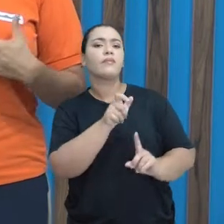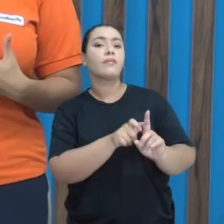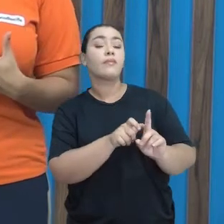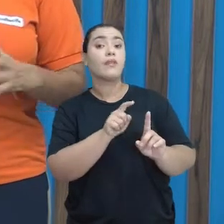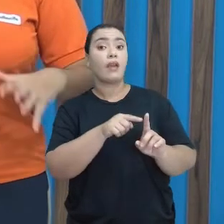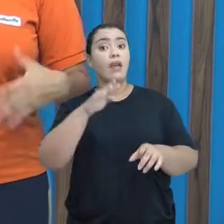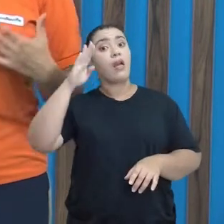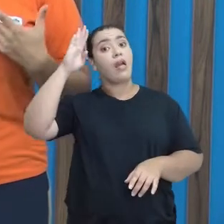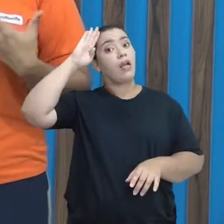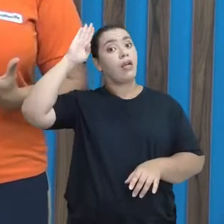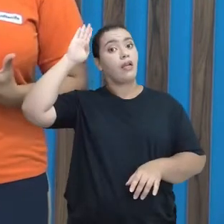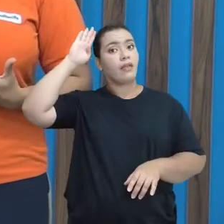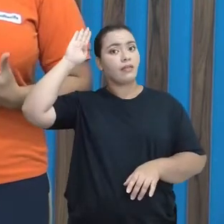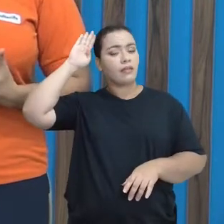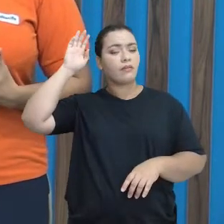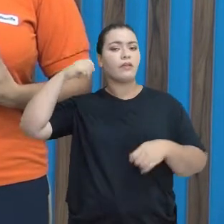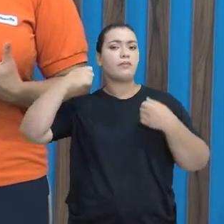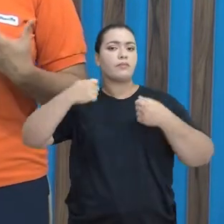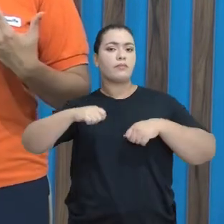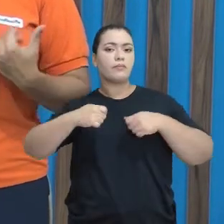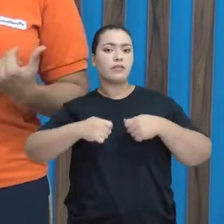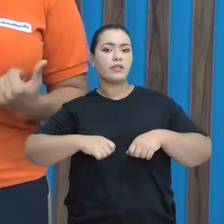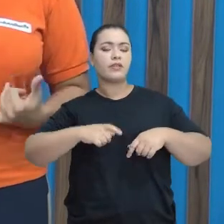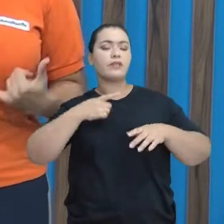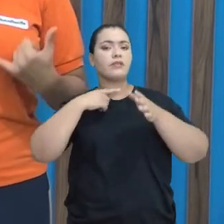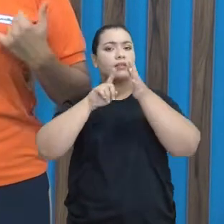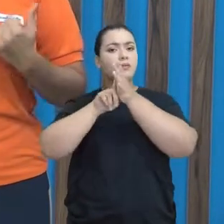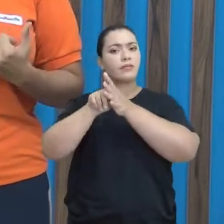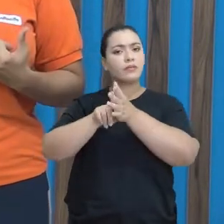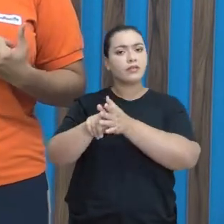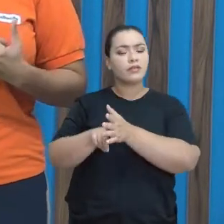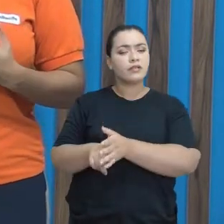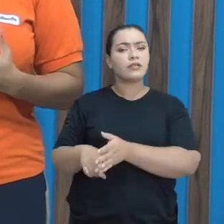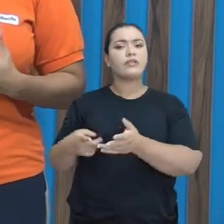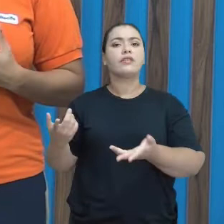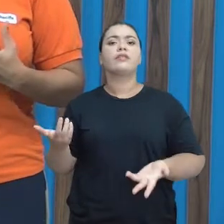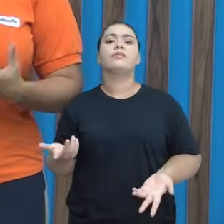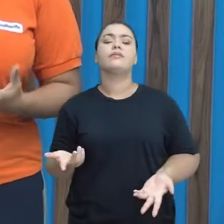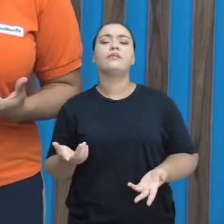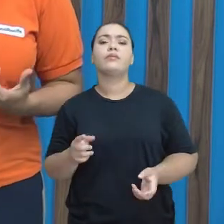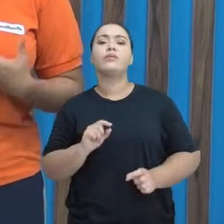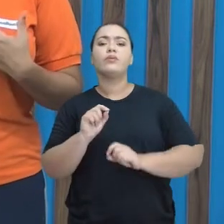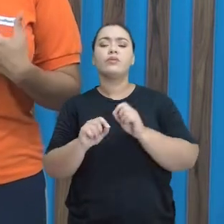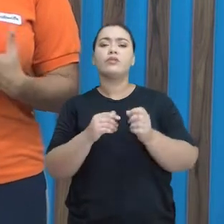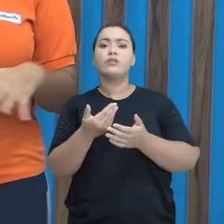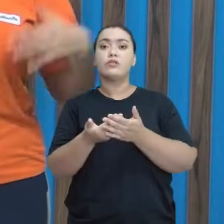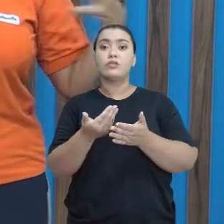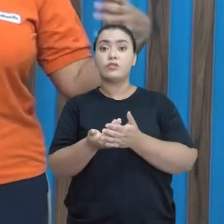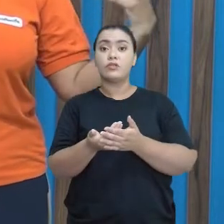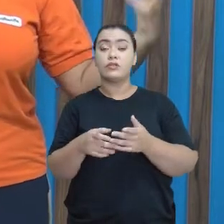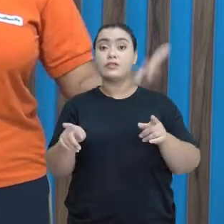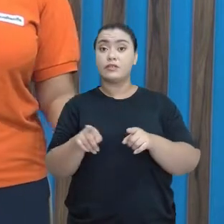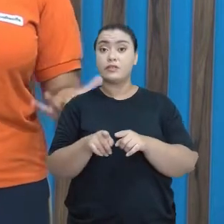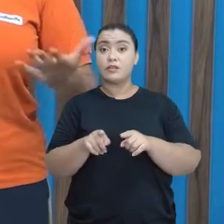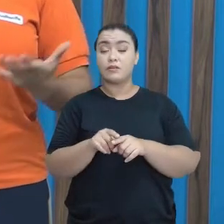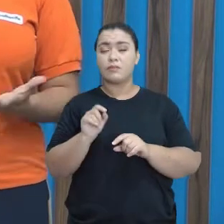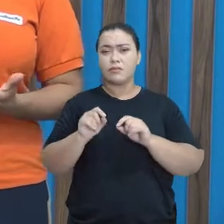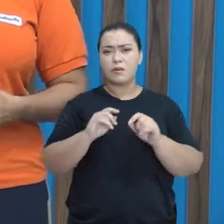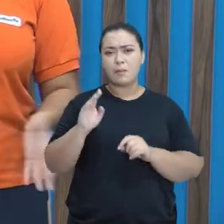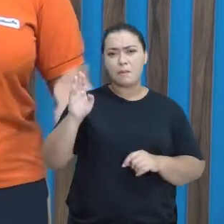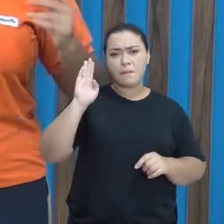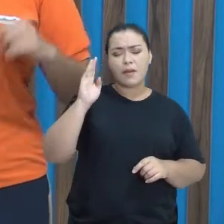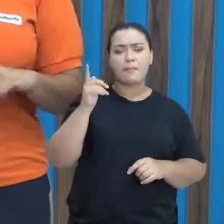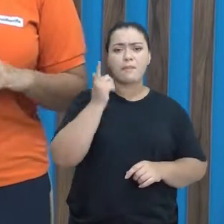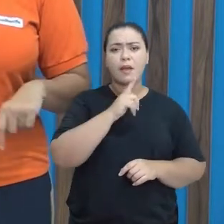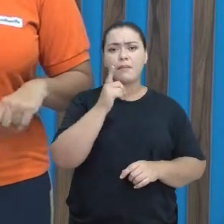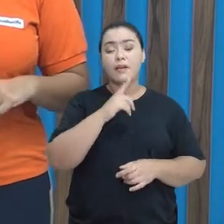precisa ter um destaque para os campos de pesquisa, para o que se estuda, para as grandes conquistas